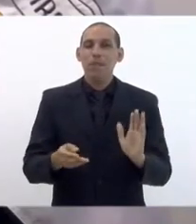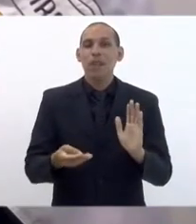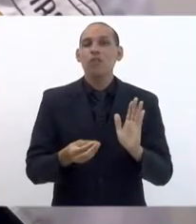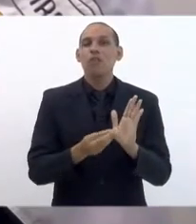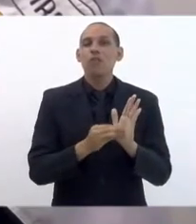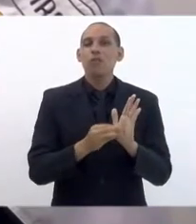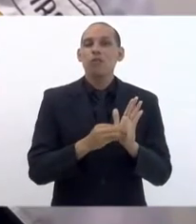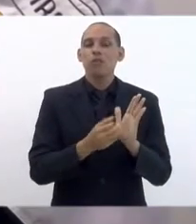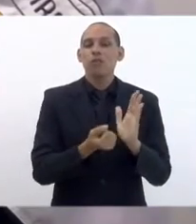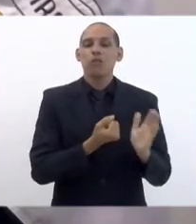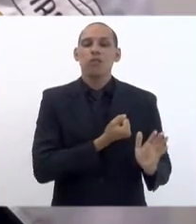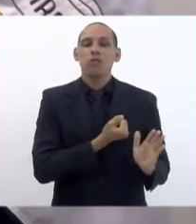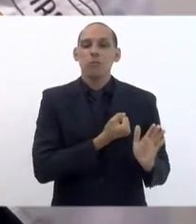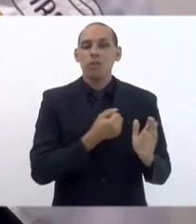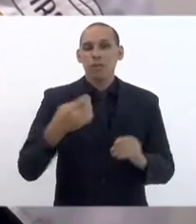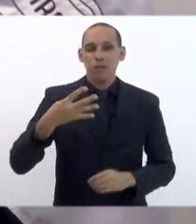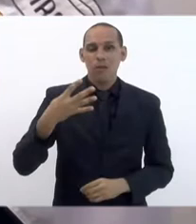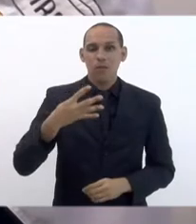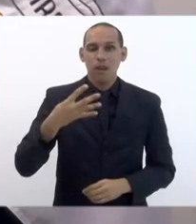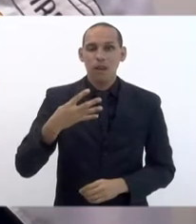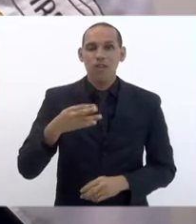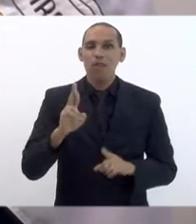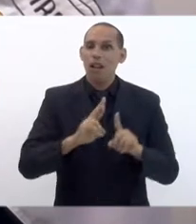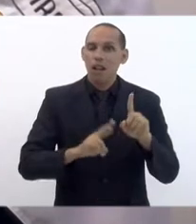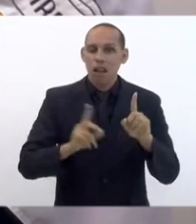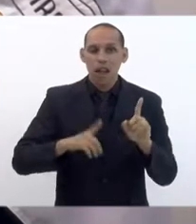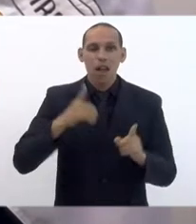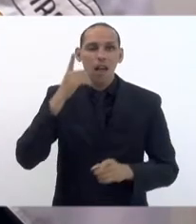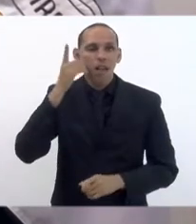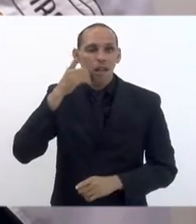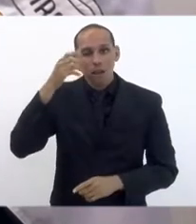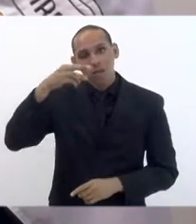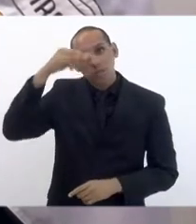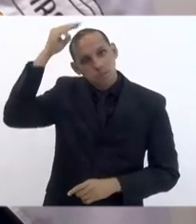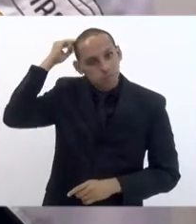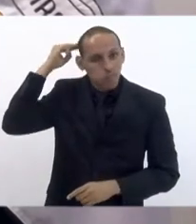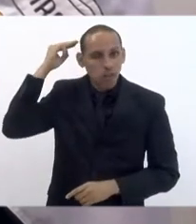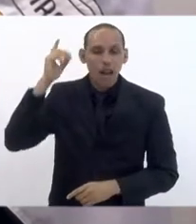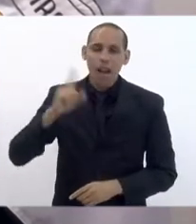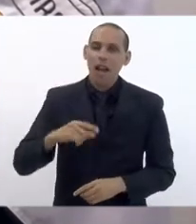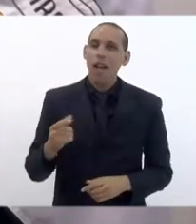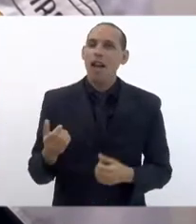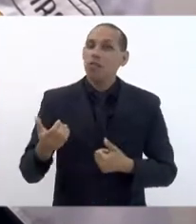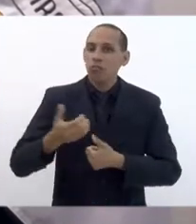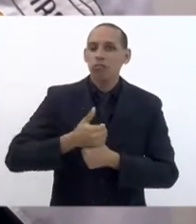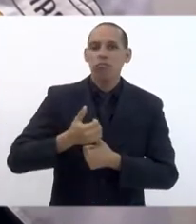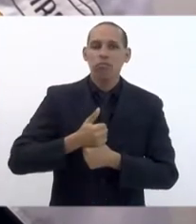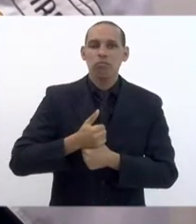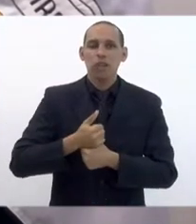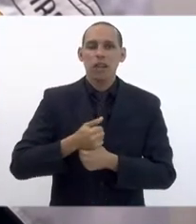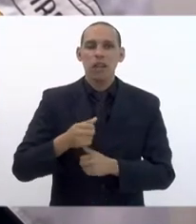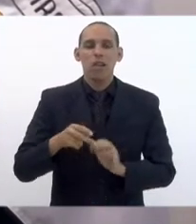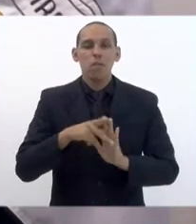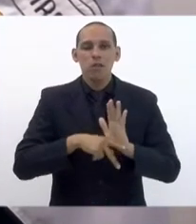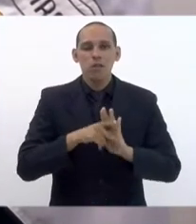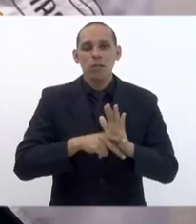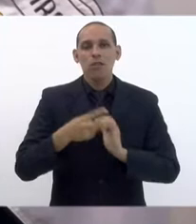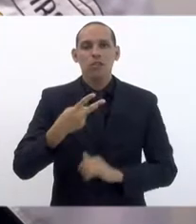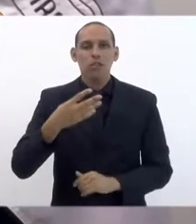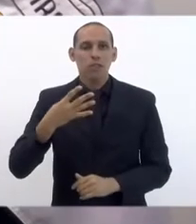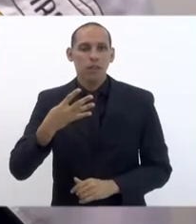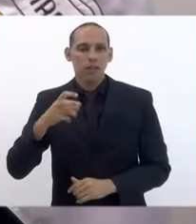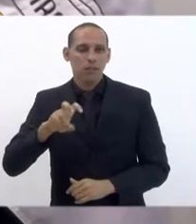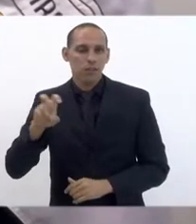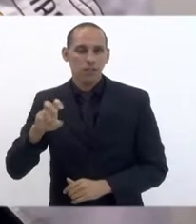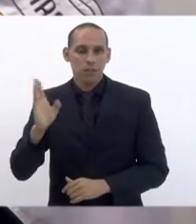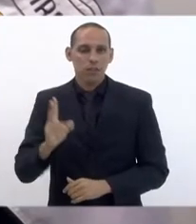relator deputado Márcio Pacheco. É um 4 substitutivo da Comissão de Defesa do Meio Ambiente. Projeto de lei 2455-2020.